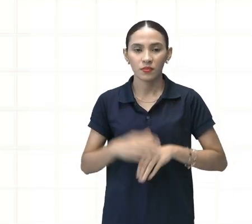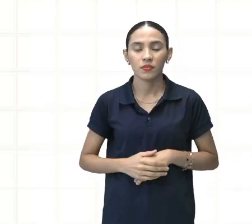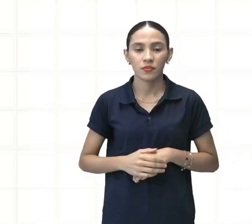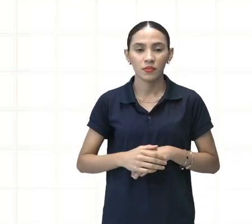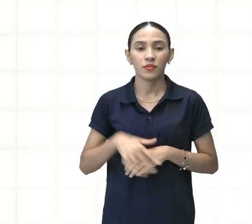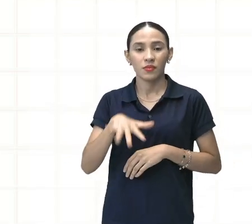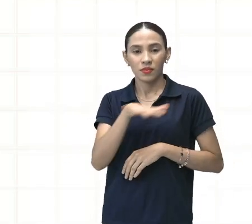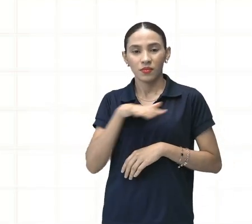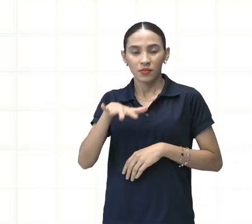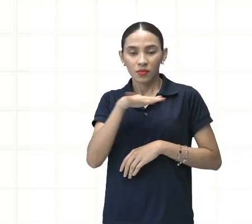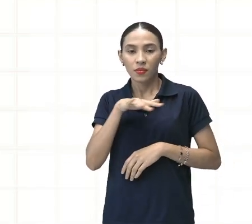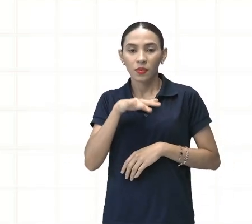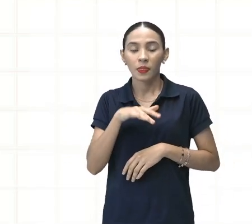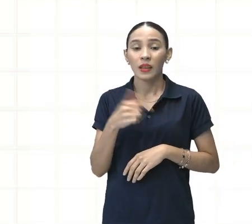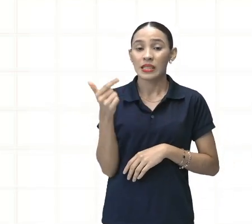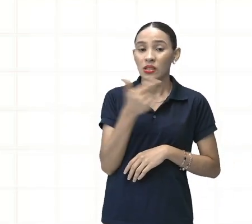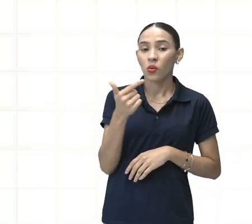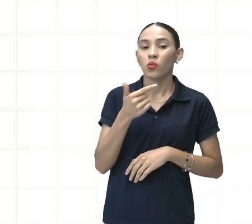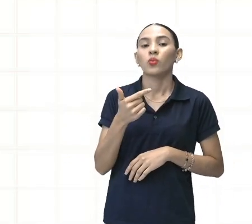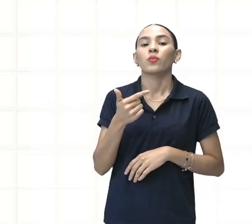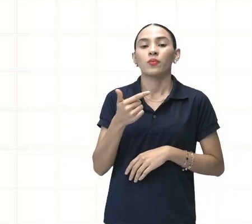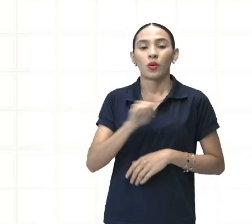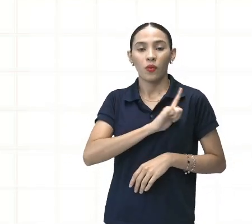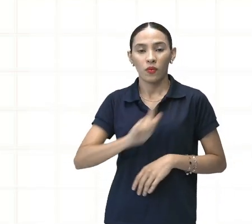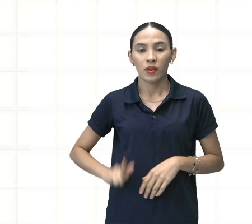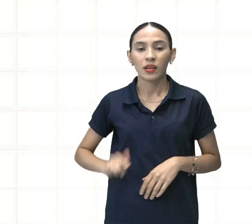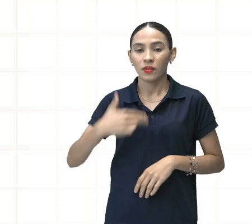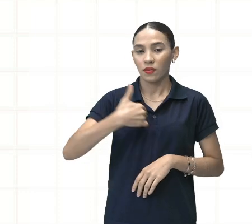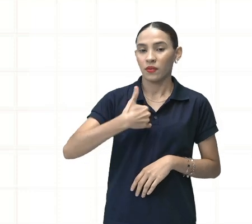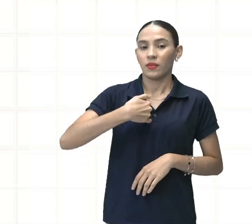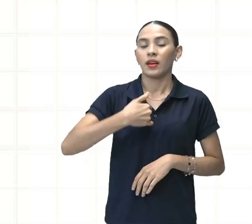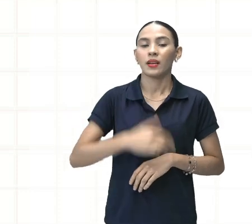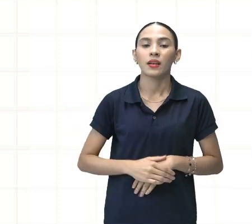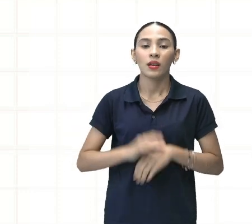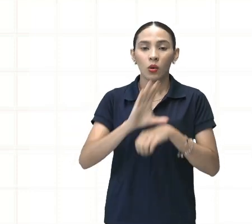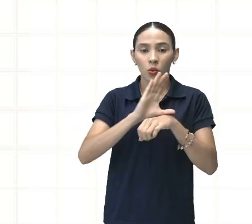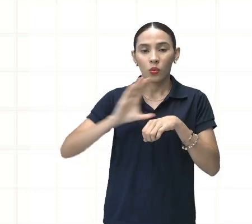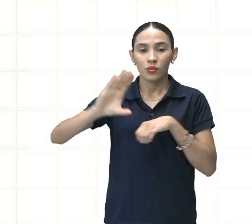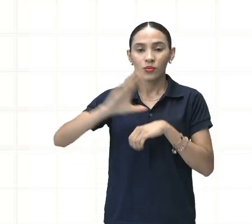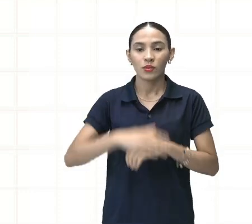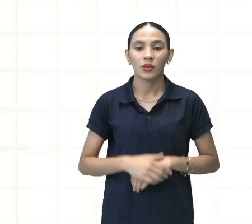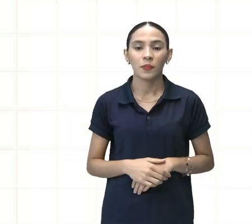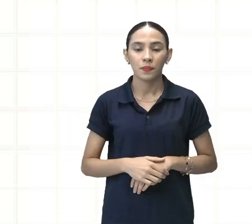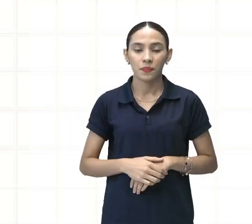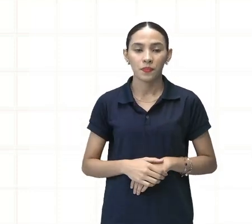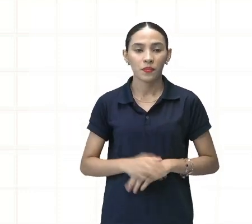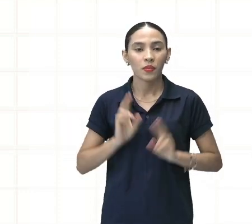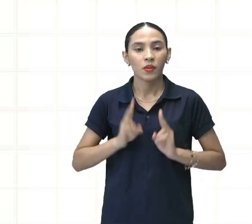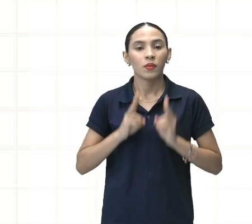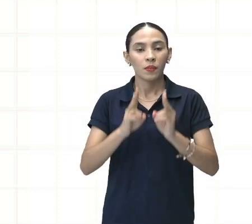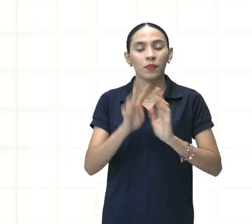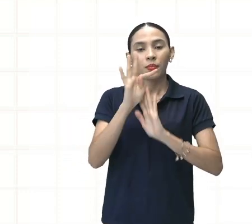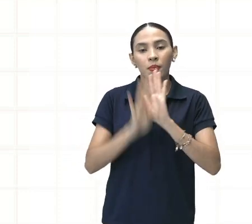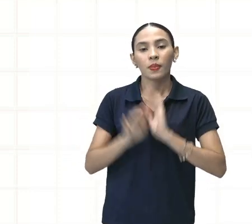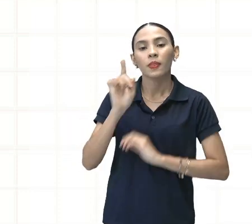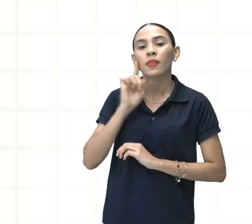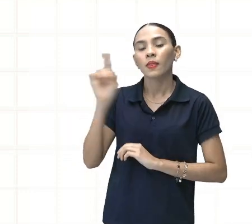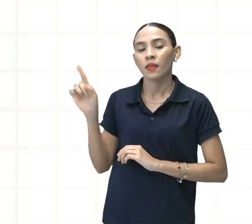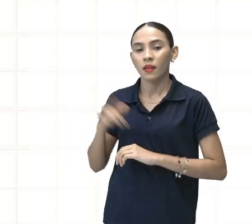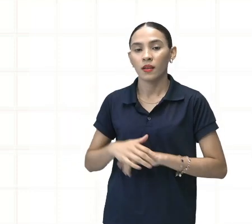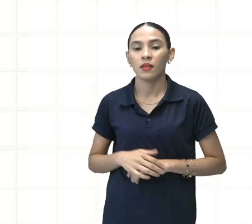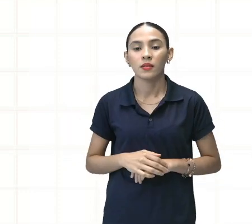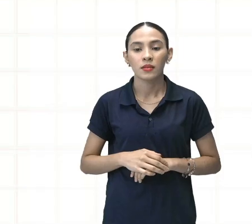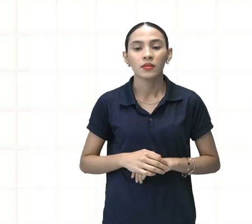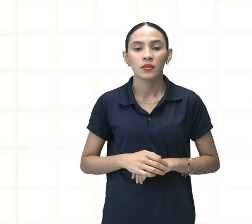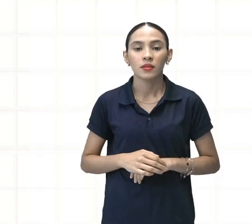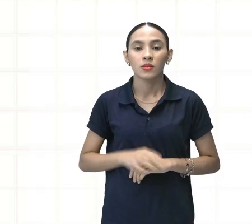no meio ali do segundo governo Vargas, do chamado governo constitucional. Vamos adiante com o texto, então, falar agora